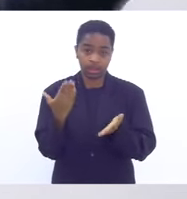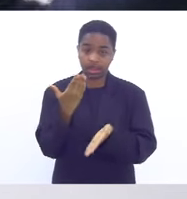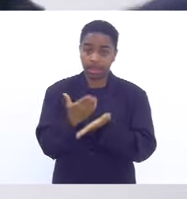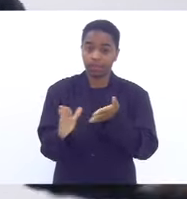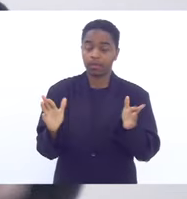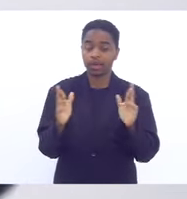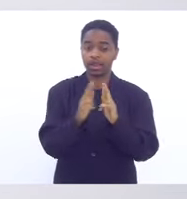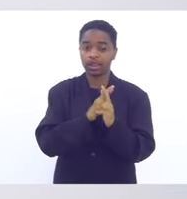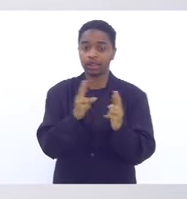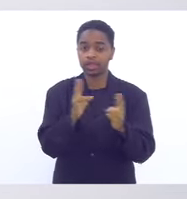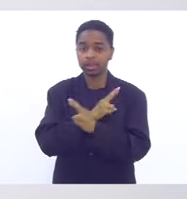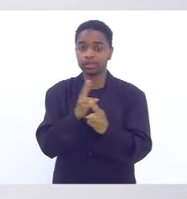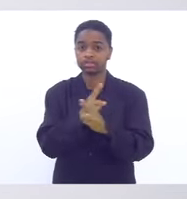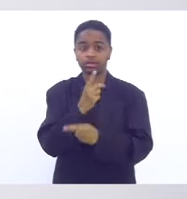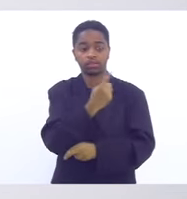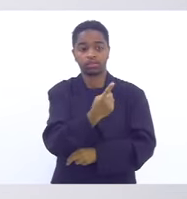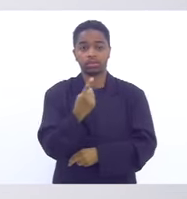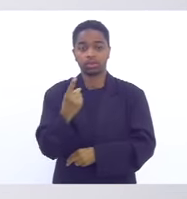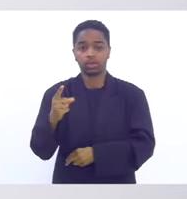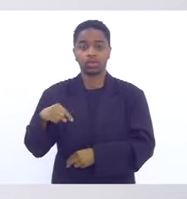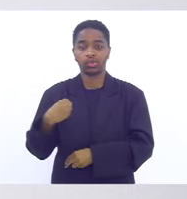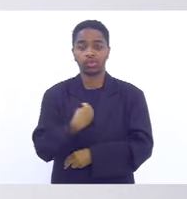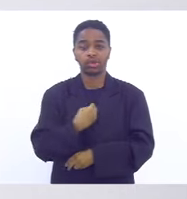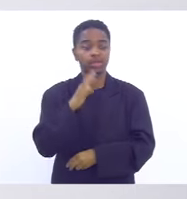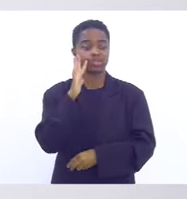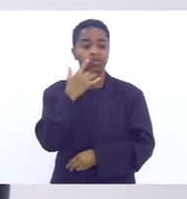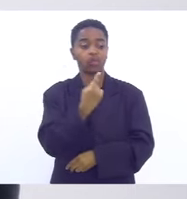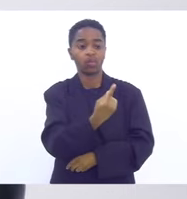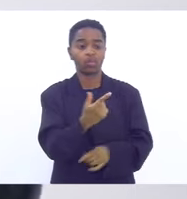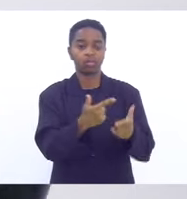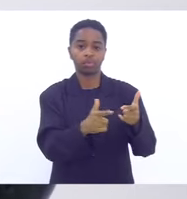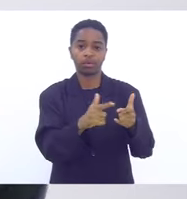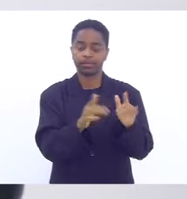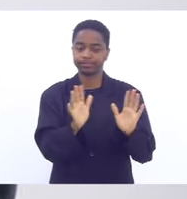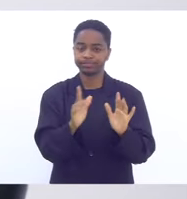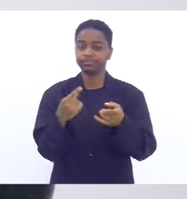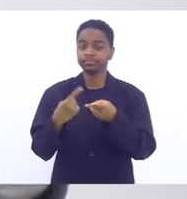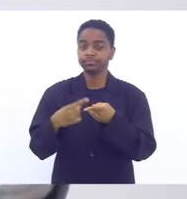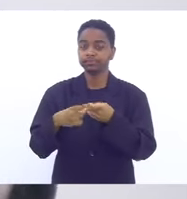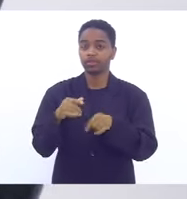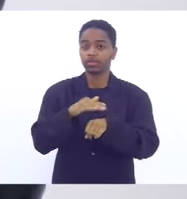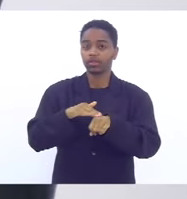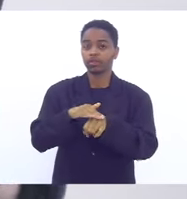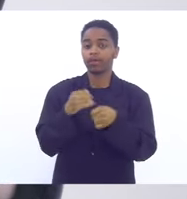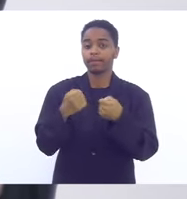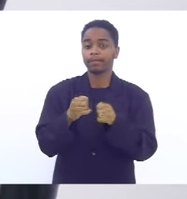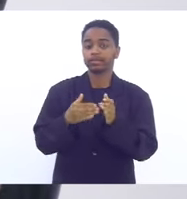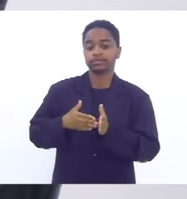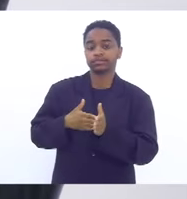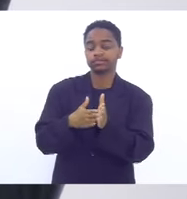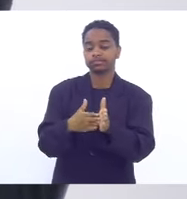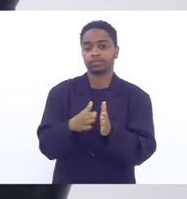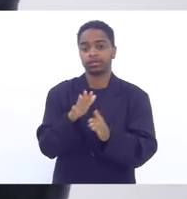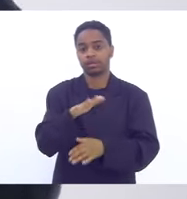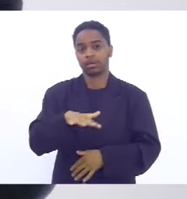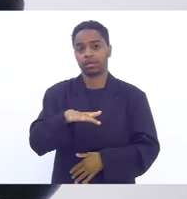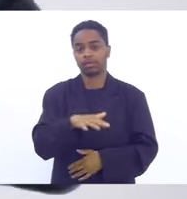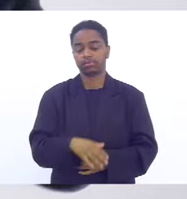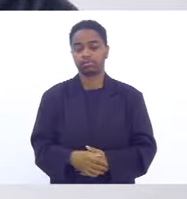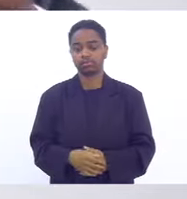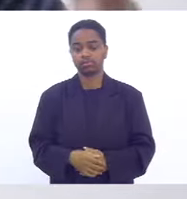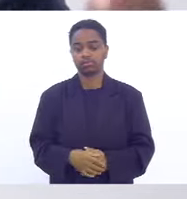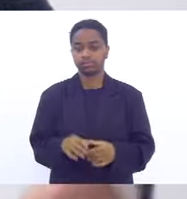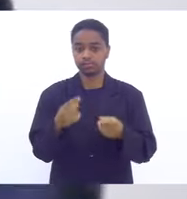relação individual onde a gente vai lá para apagar um incêndio. Porque a conversa tem que ser nesse nível, vereador Jorge Valeriotti. Porque a